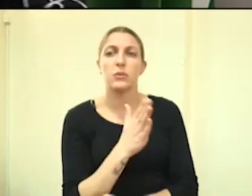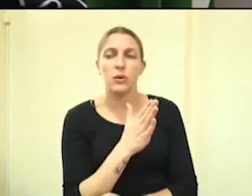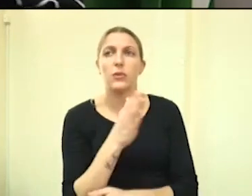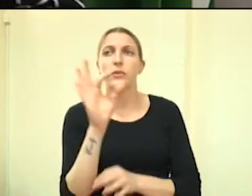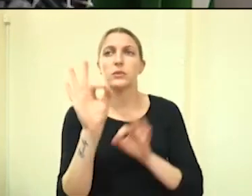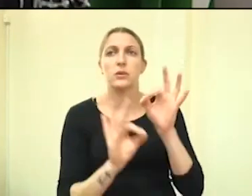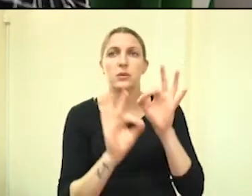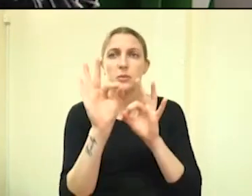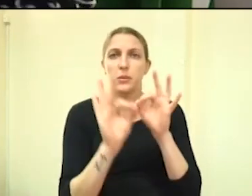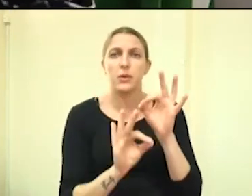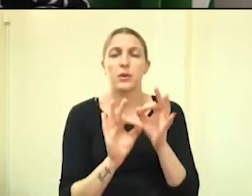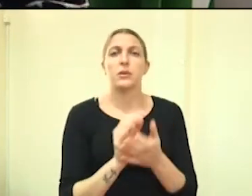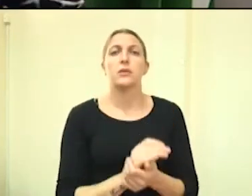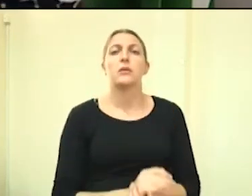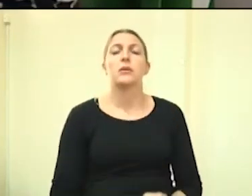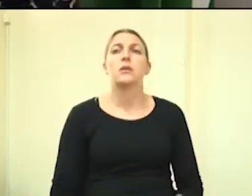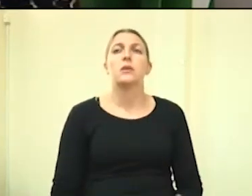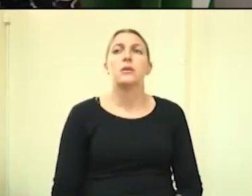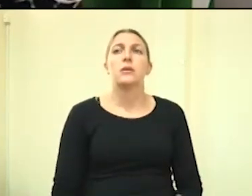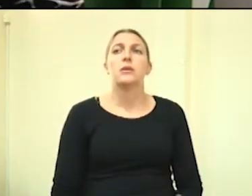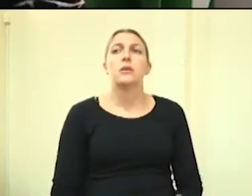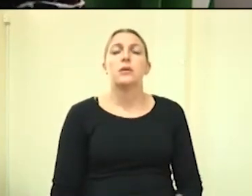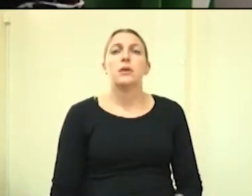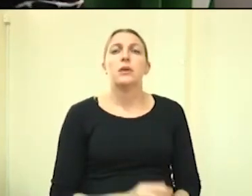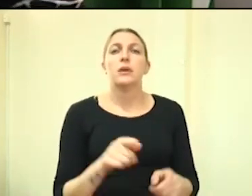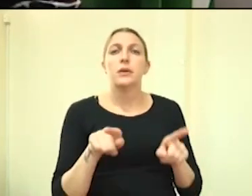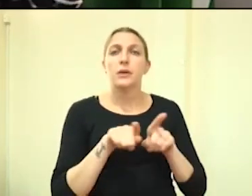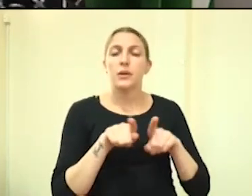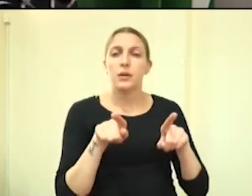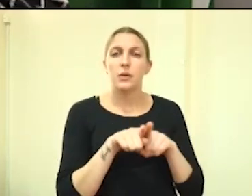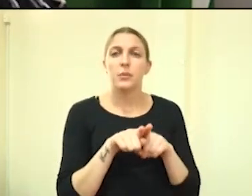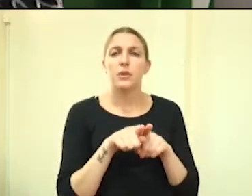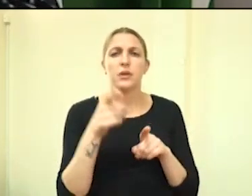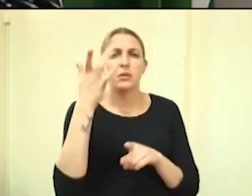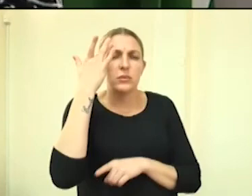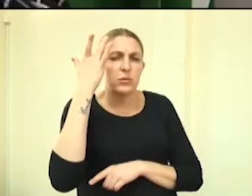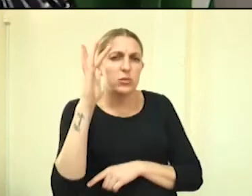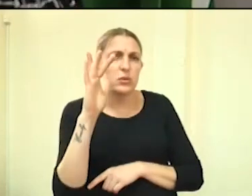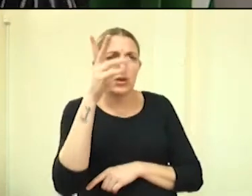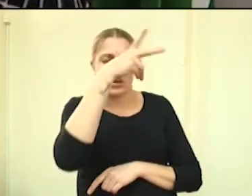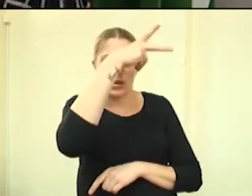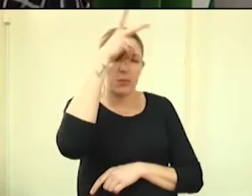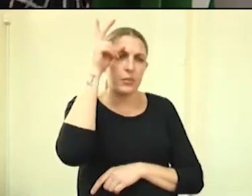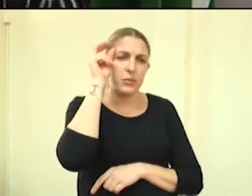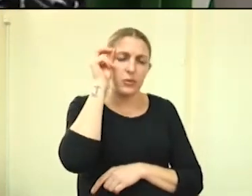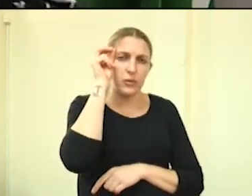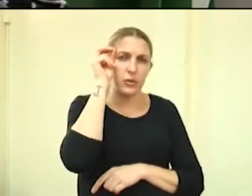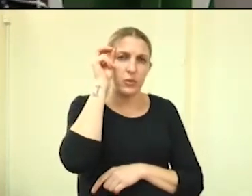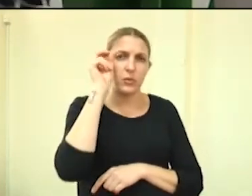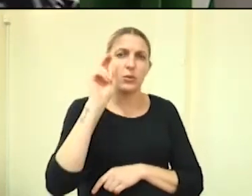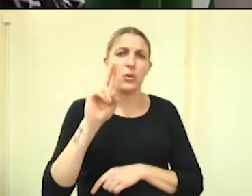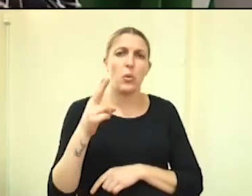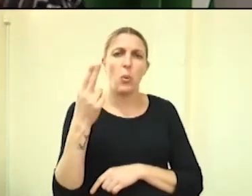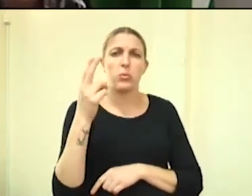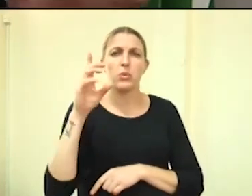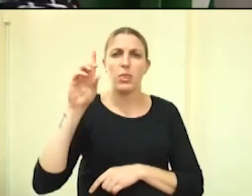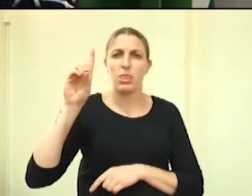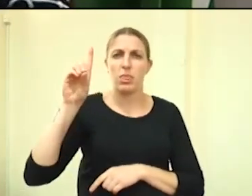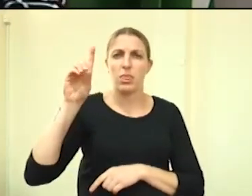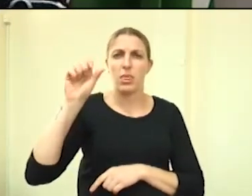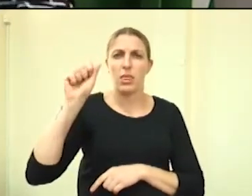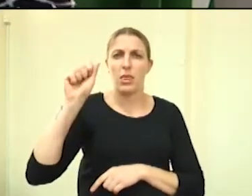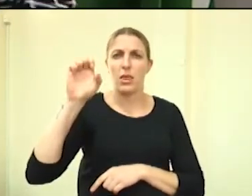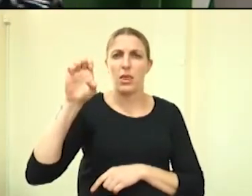que já me trouxeram ao gabinete. Eu não sei se é a prefeitura, se é o Daer, o Estado,